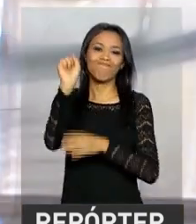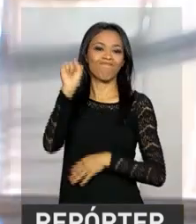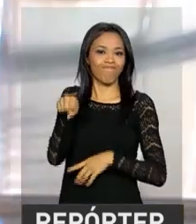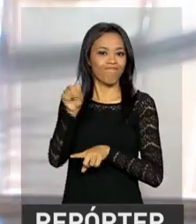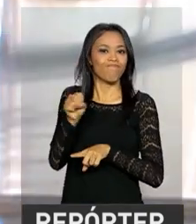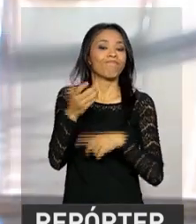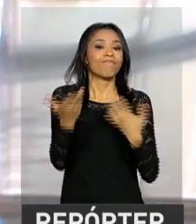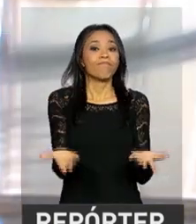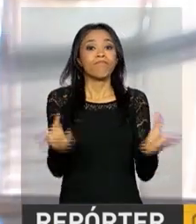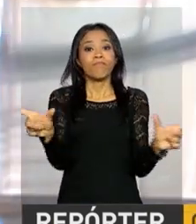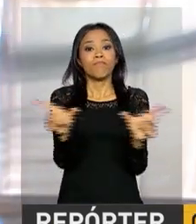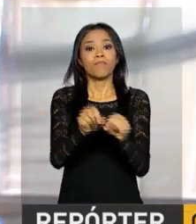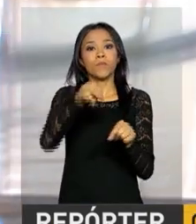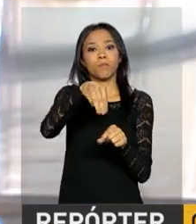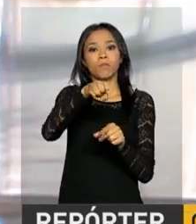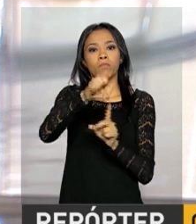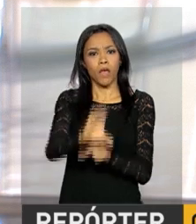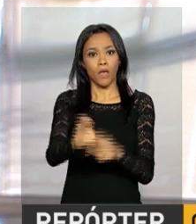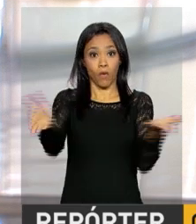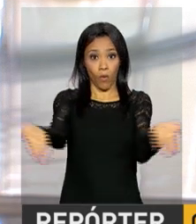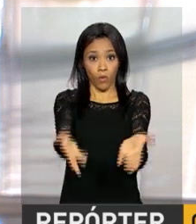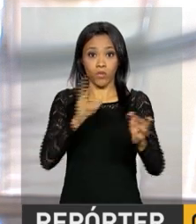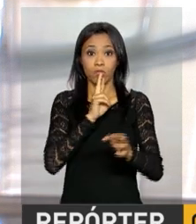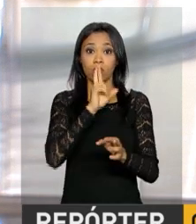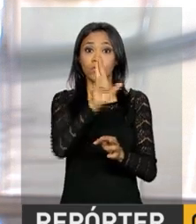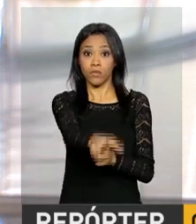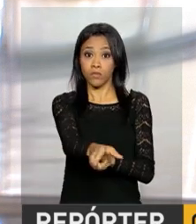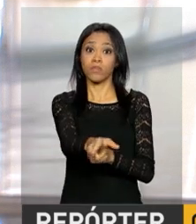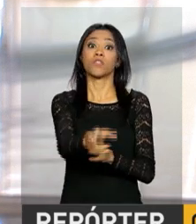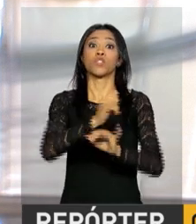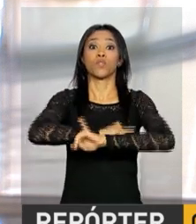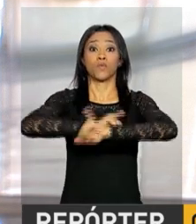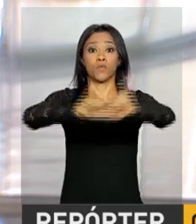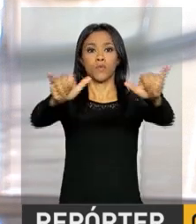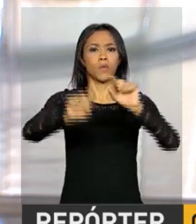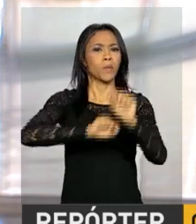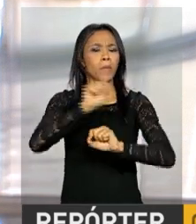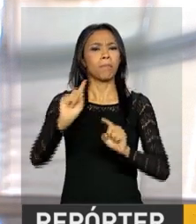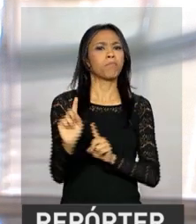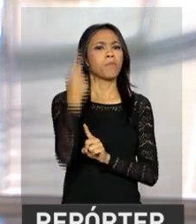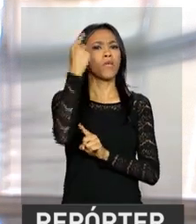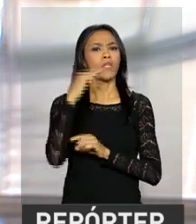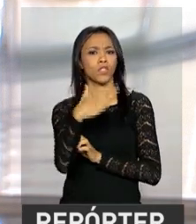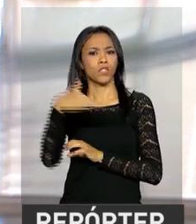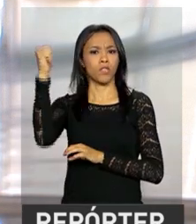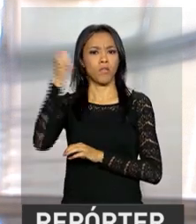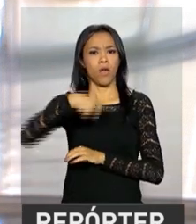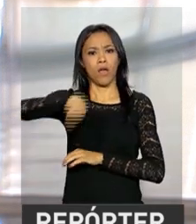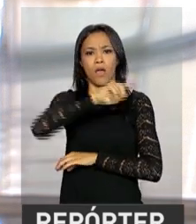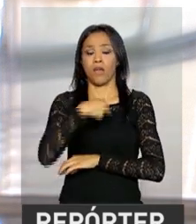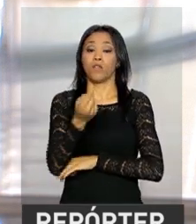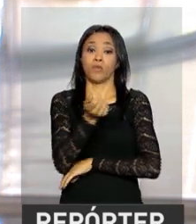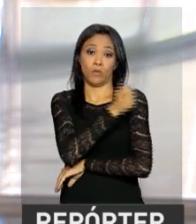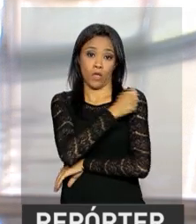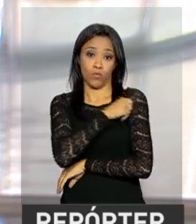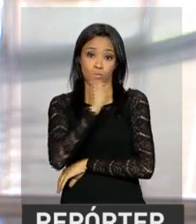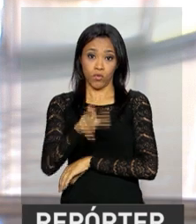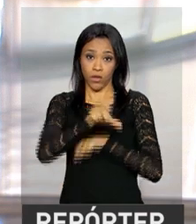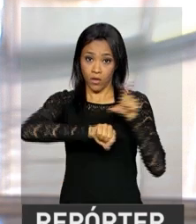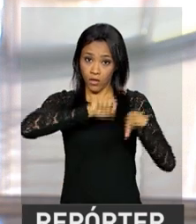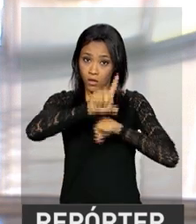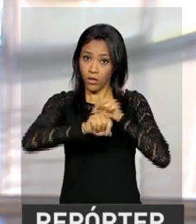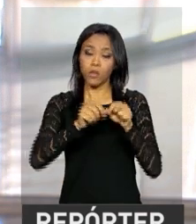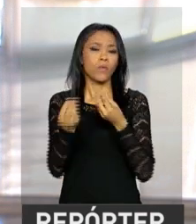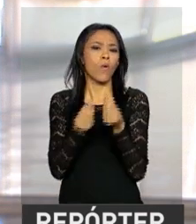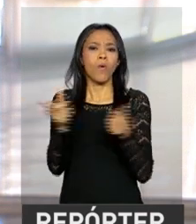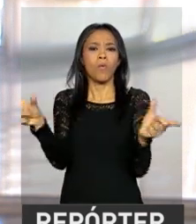mesmo. O Ministério da Educação divulga hoje o resultado com a primeira chamada dos estudantes selecionados pelo